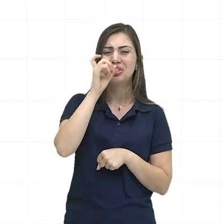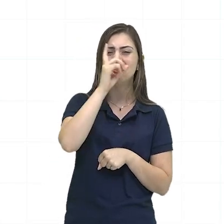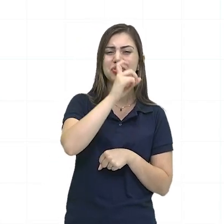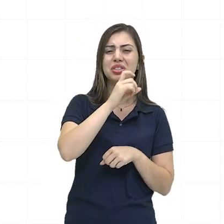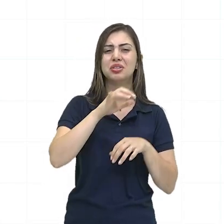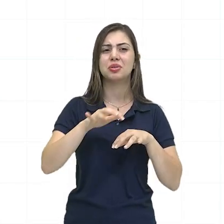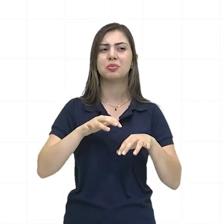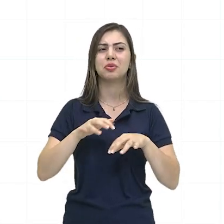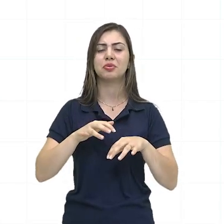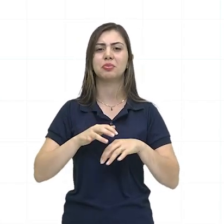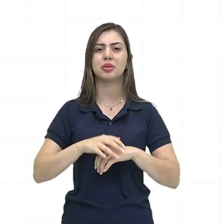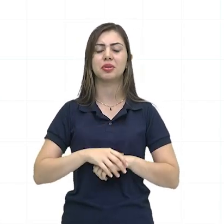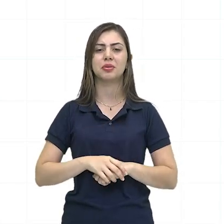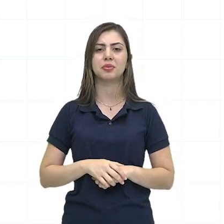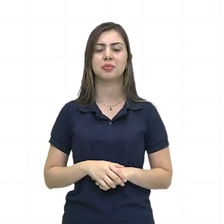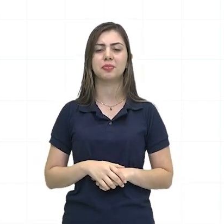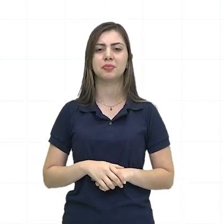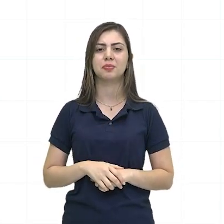de movimento.